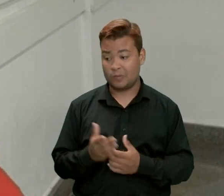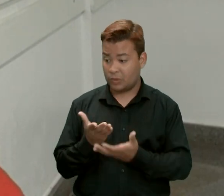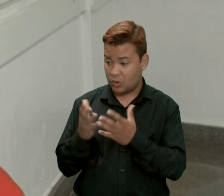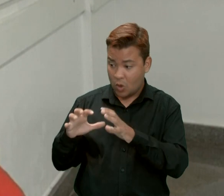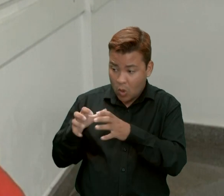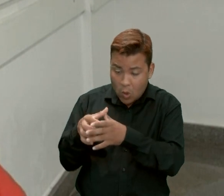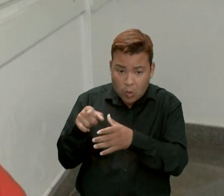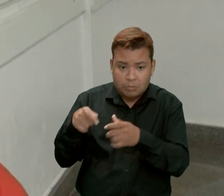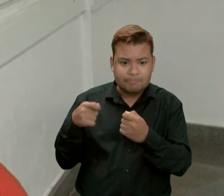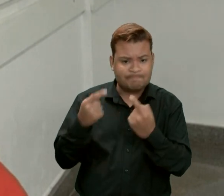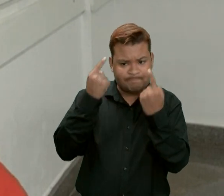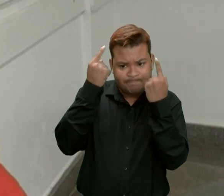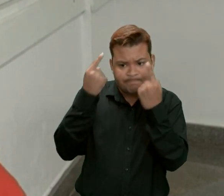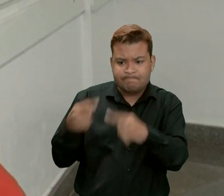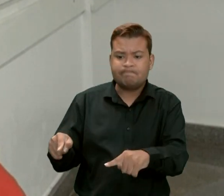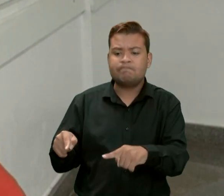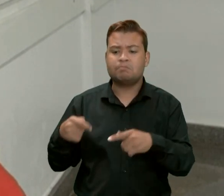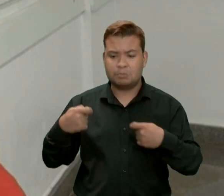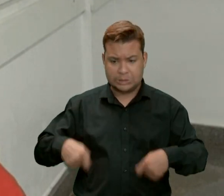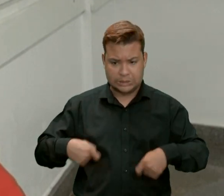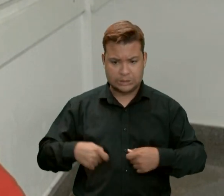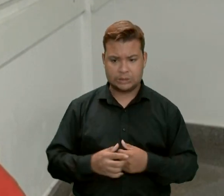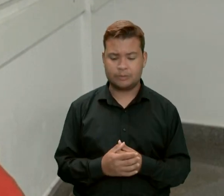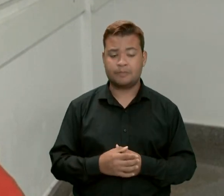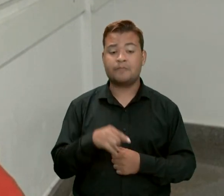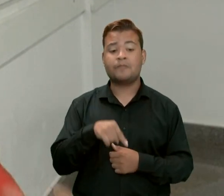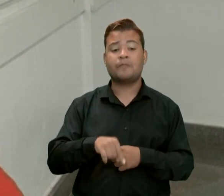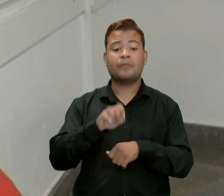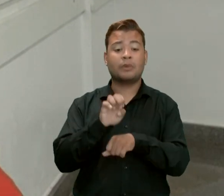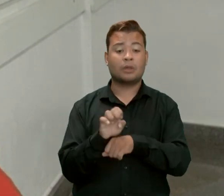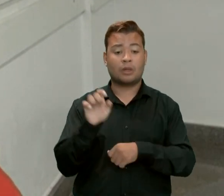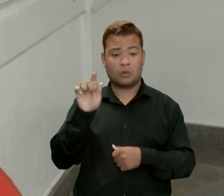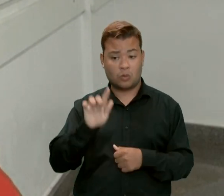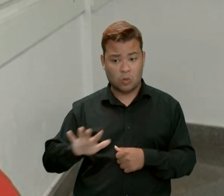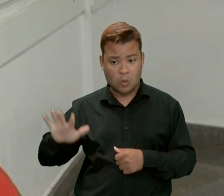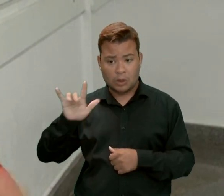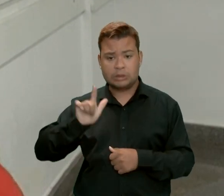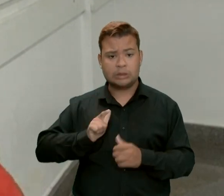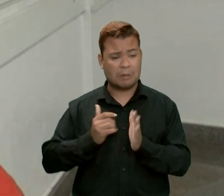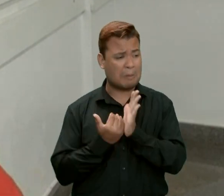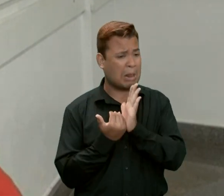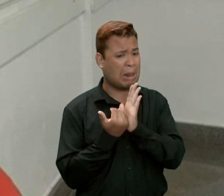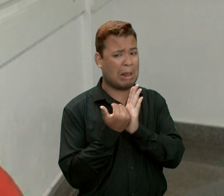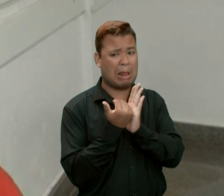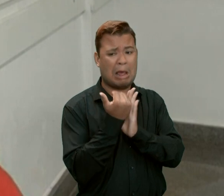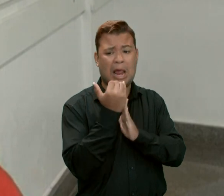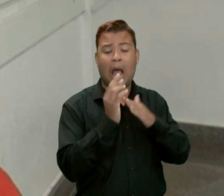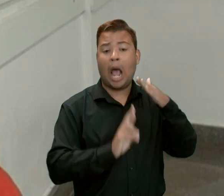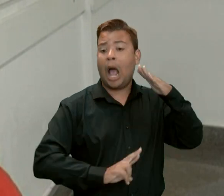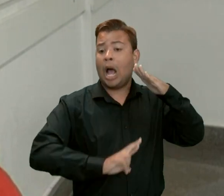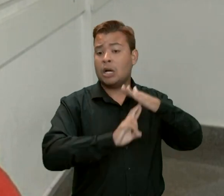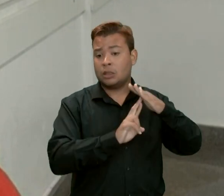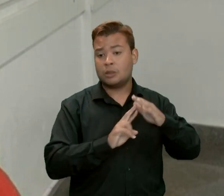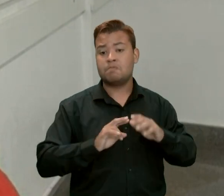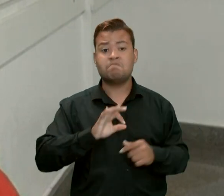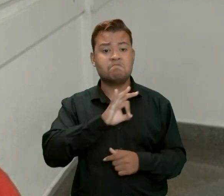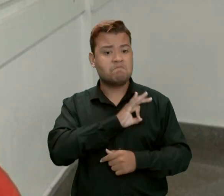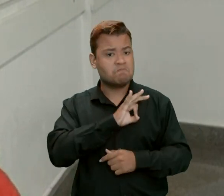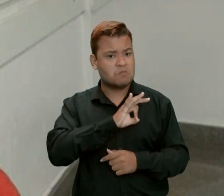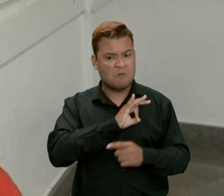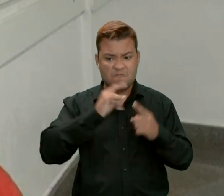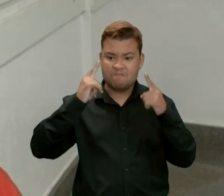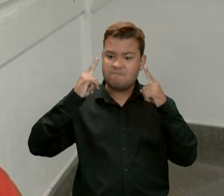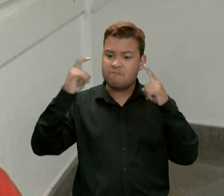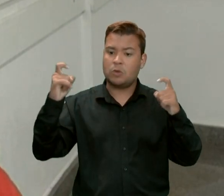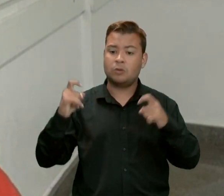ser enfrentado. Goiás ocupa esses primeiros lugares no ranking da violência policial, que às vezes acaba se